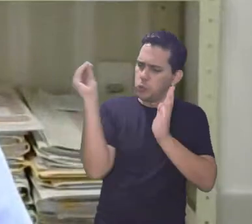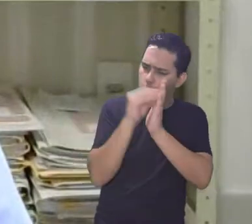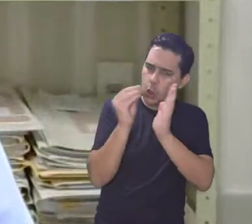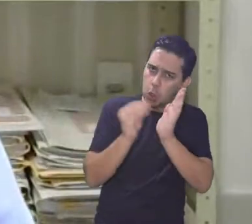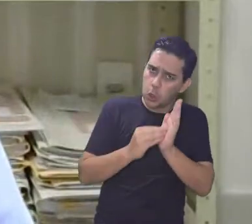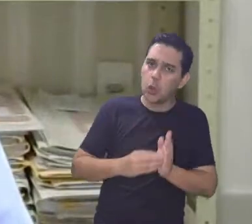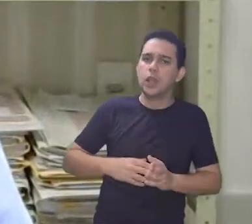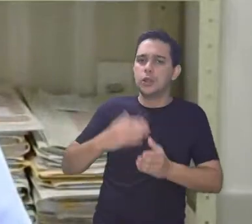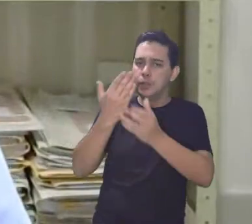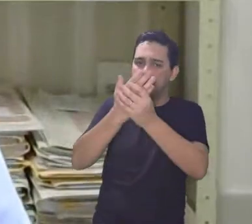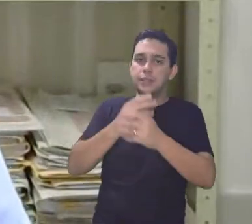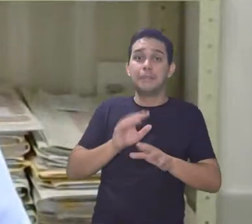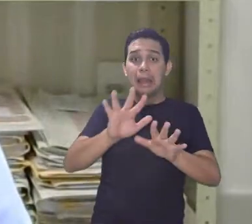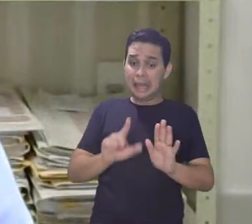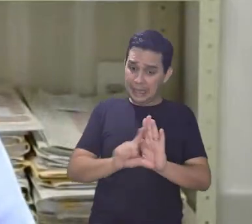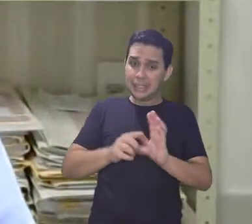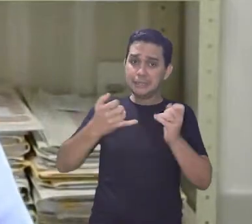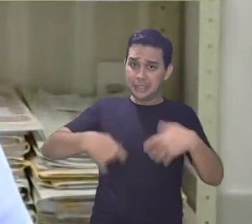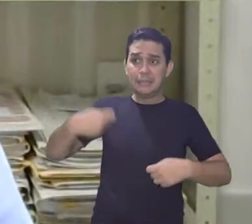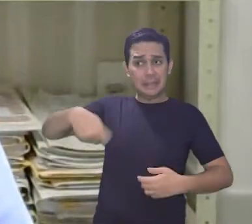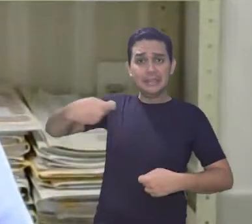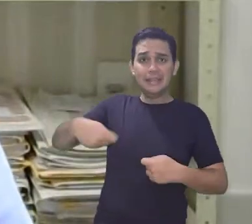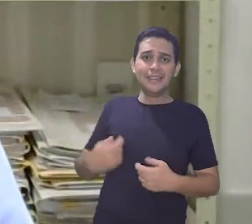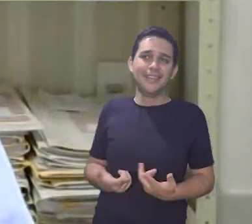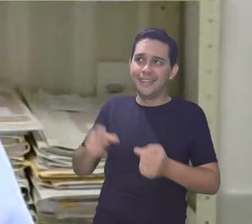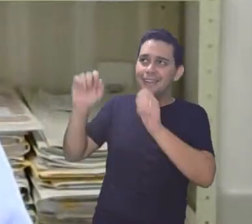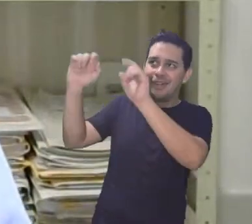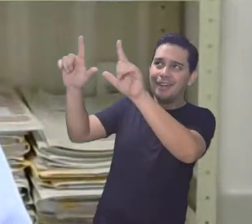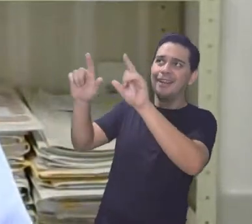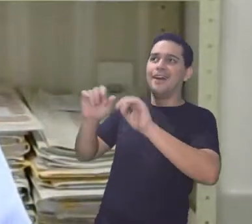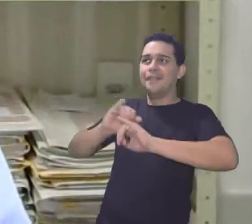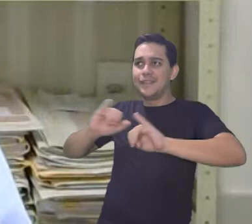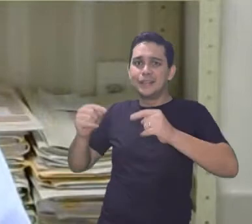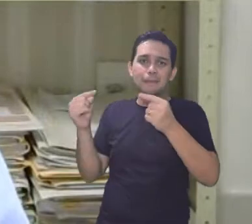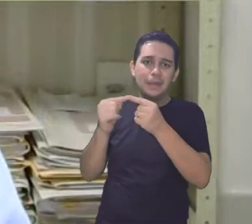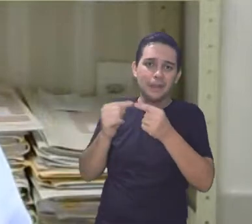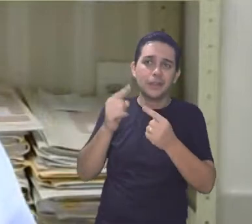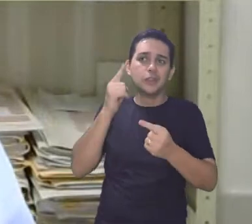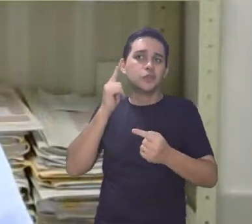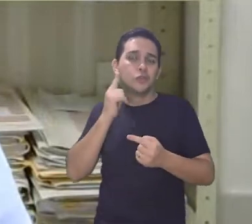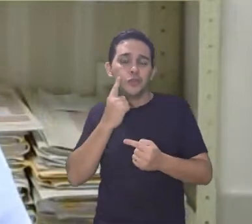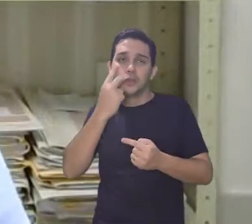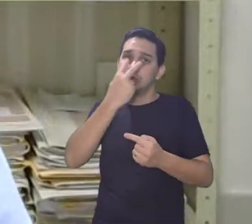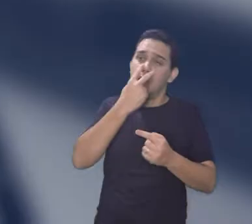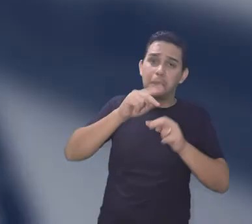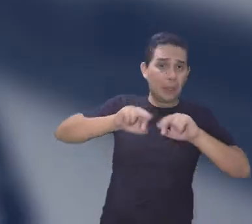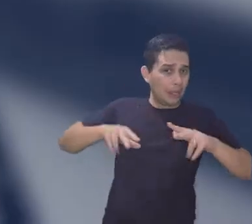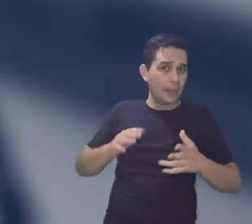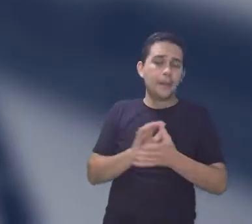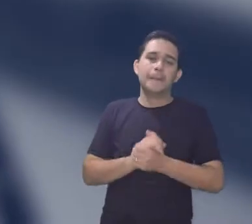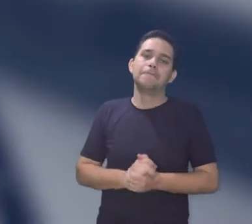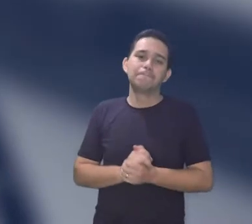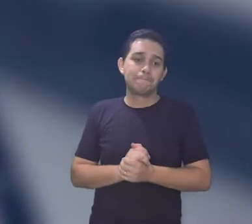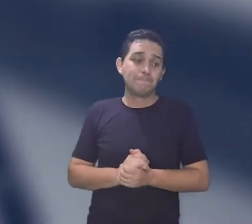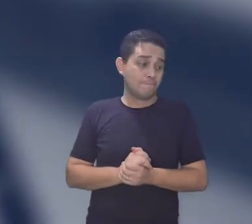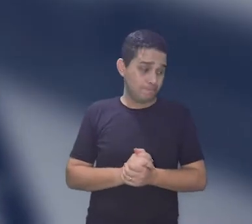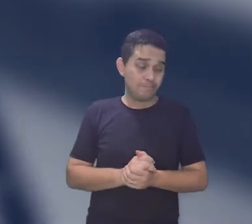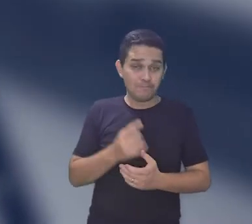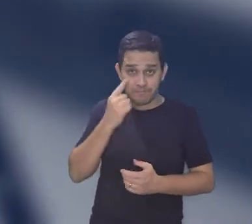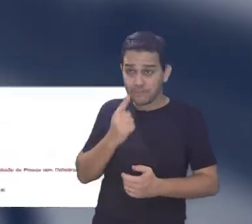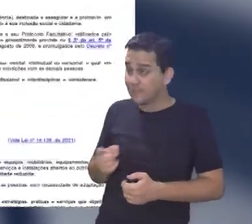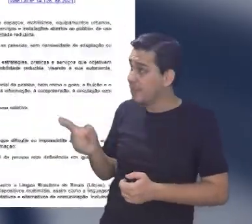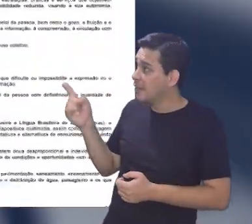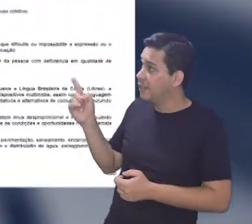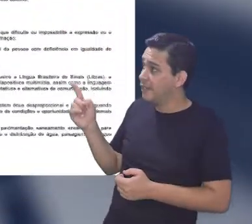lei também, não é nada que a gente tenha... a gente está nos estritos limites do que a lei exige. A legislação que trata da